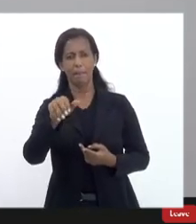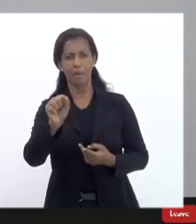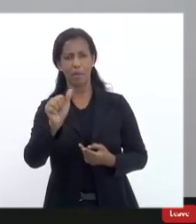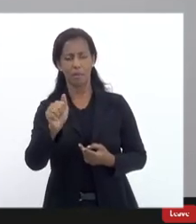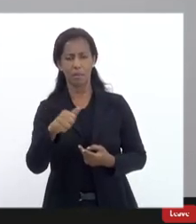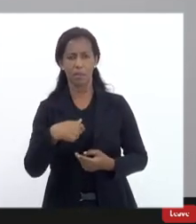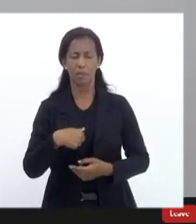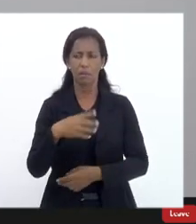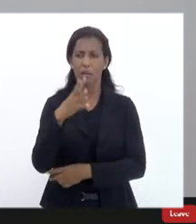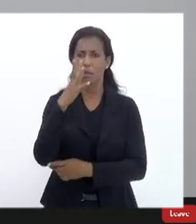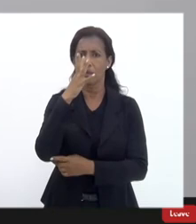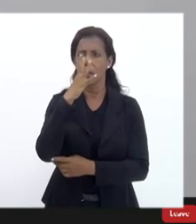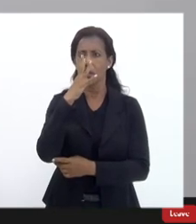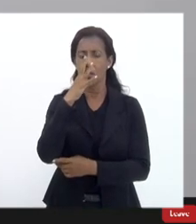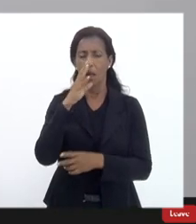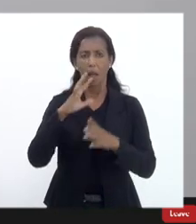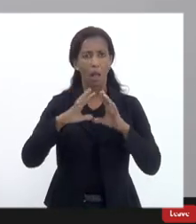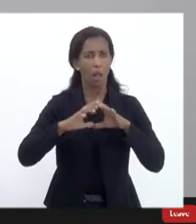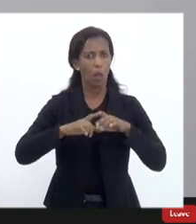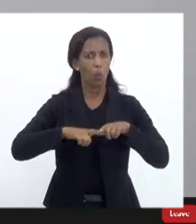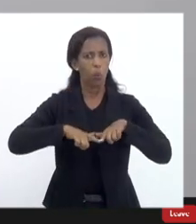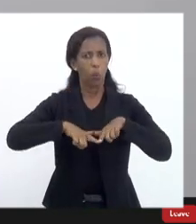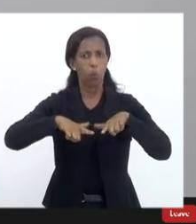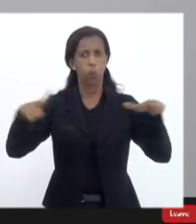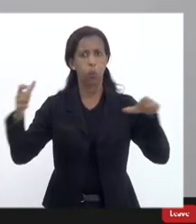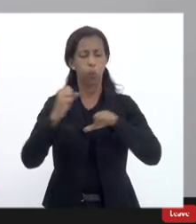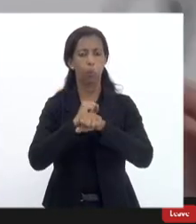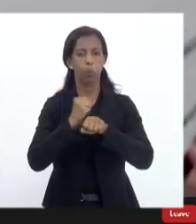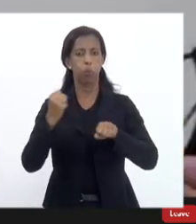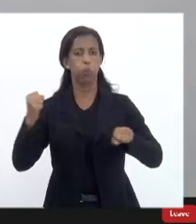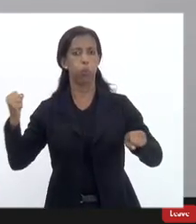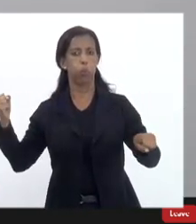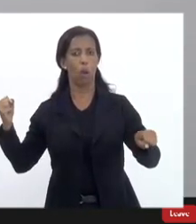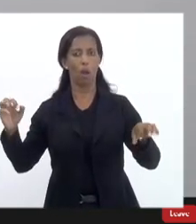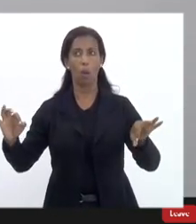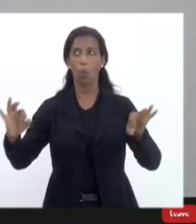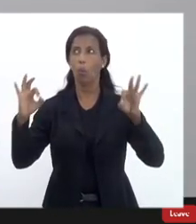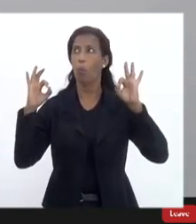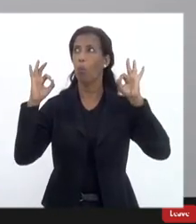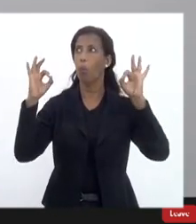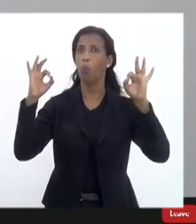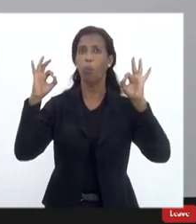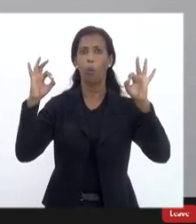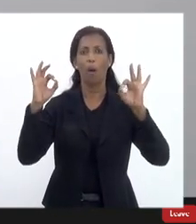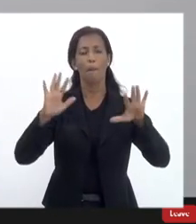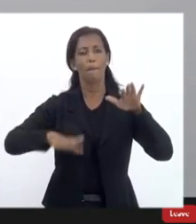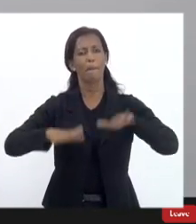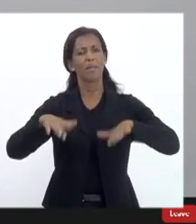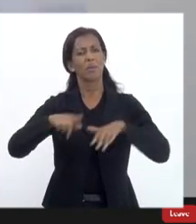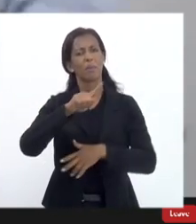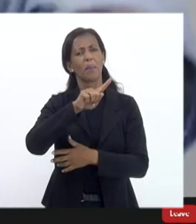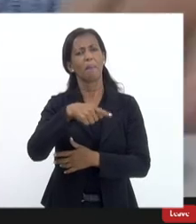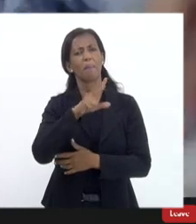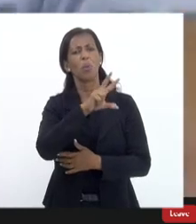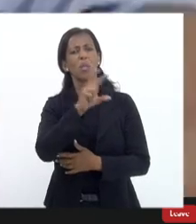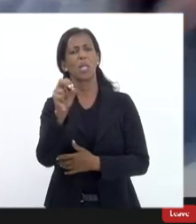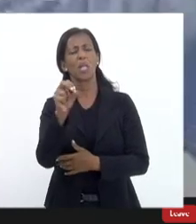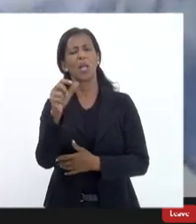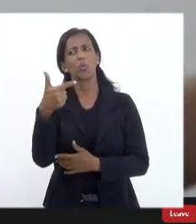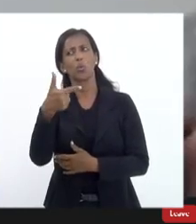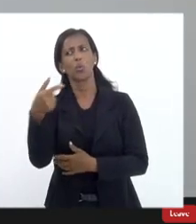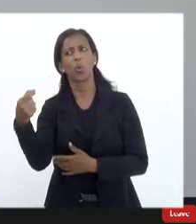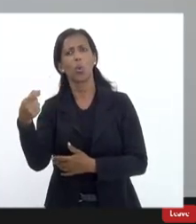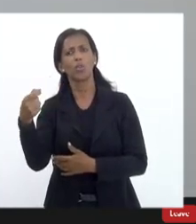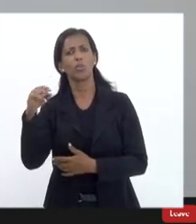impressionado, dado o tamanho dessas escolas, escolas de grande porte, variando de 1.500 a 2.000 alunos, com muita